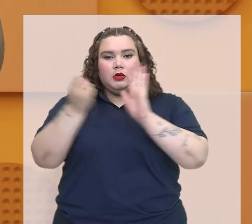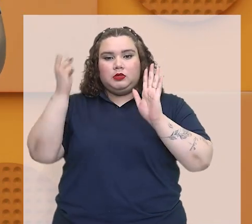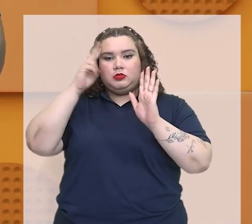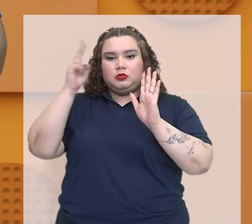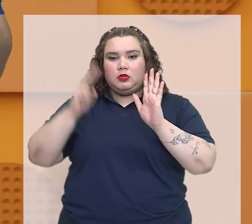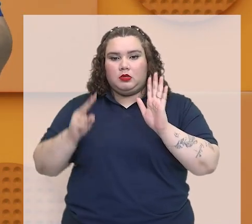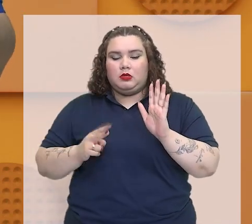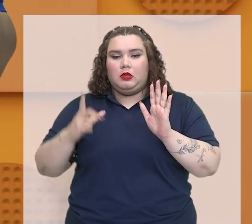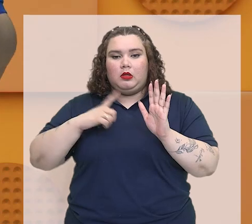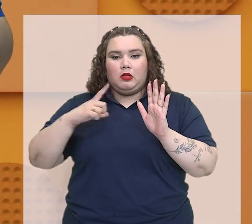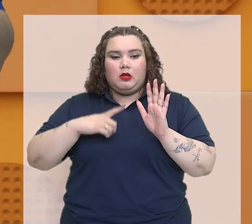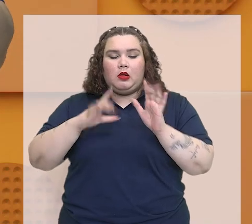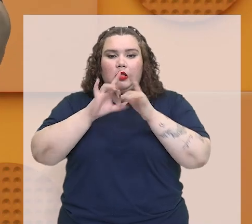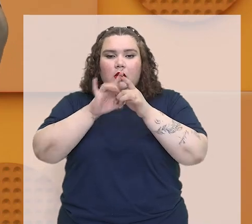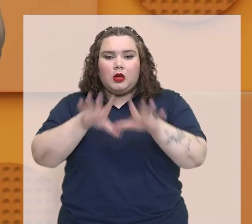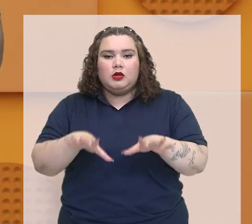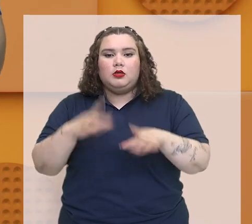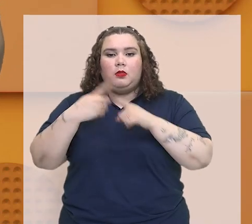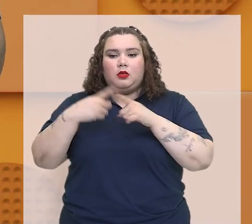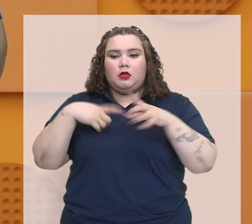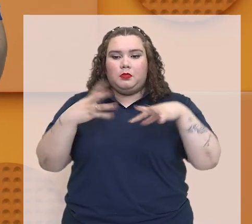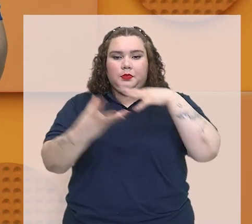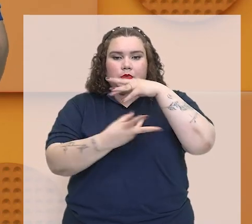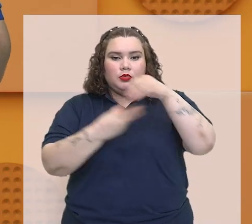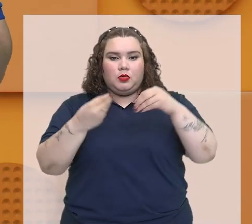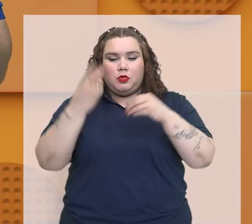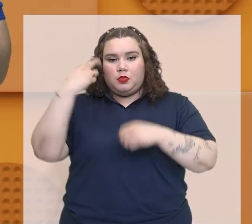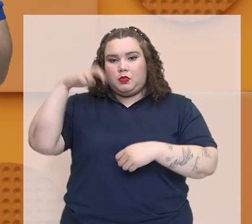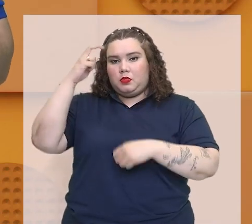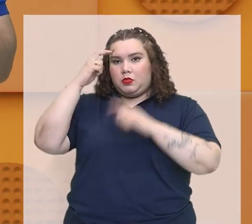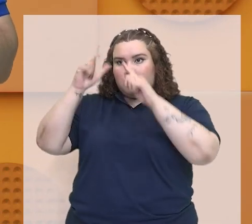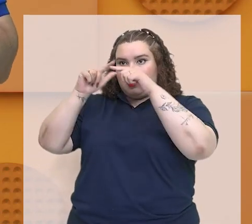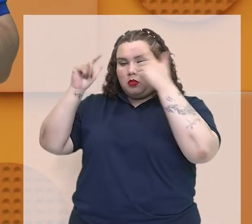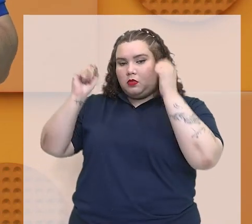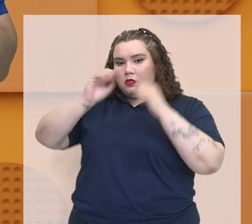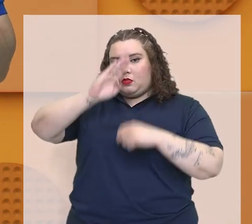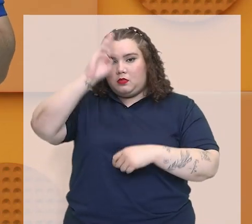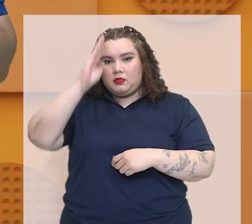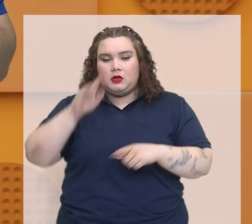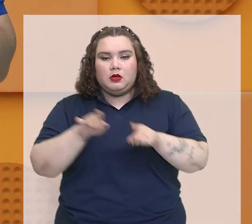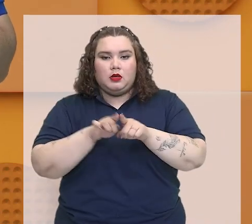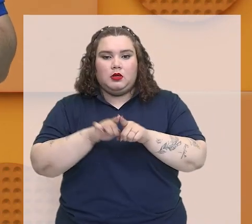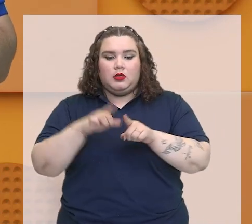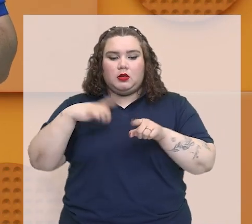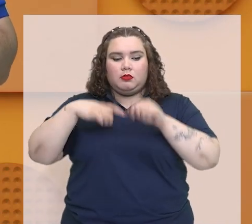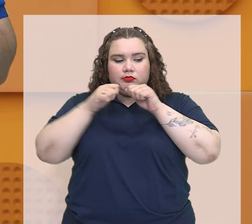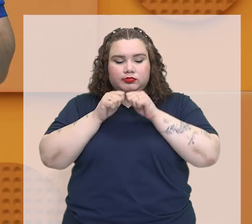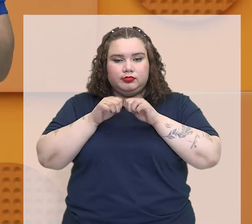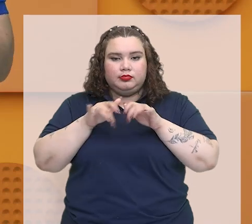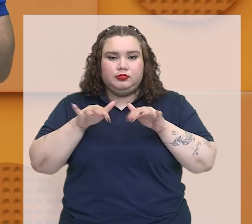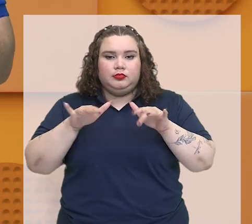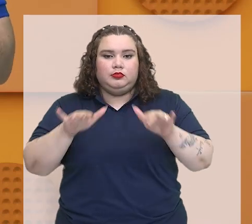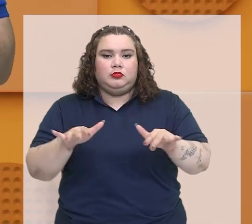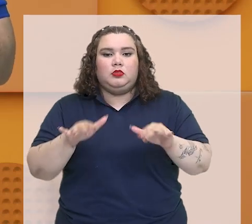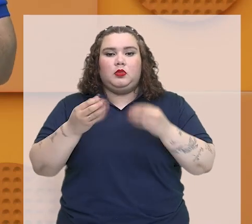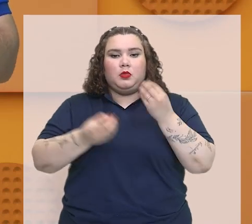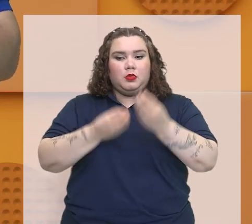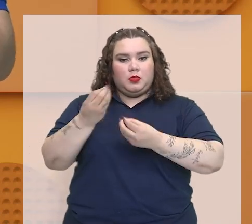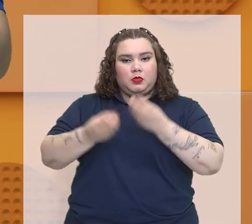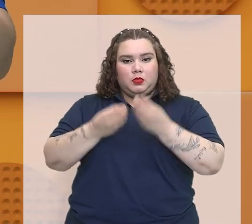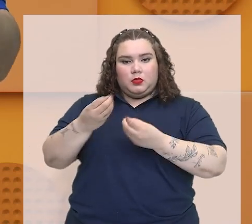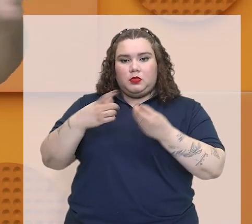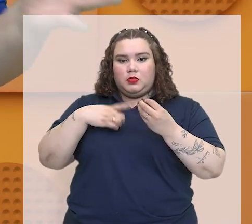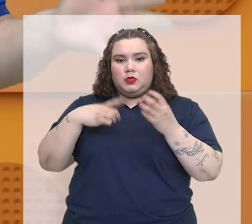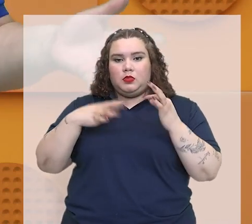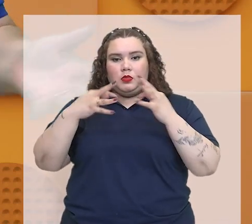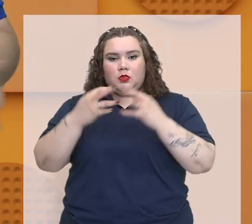aí, né, a partir dessa fusão então da cultura greco-romana, e nós temos, né, a difusão então através, né,